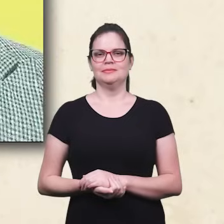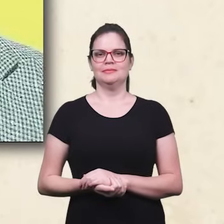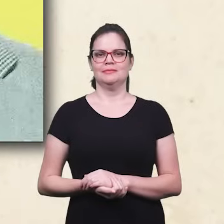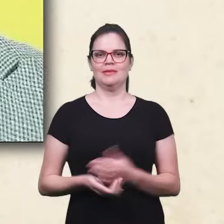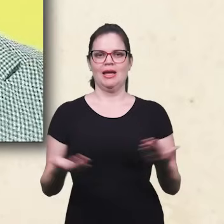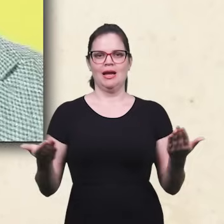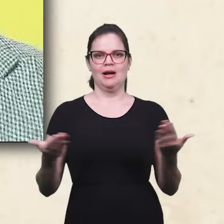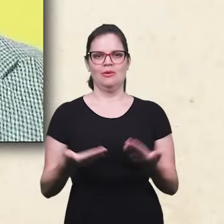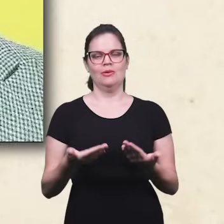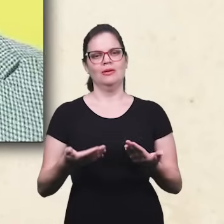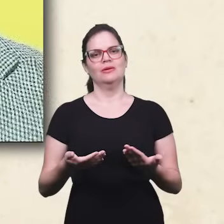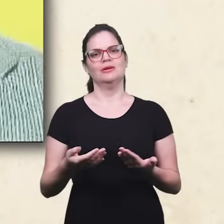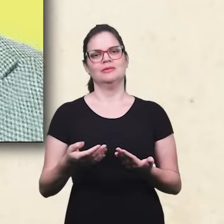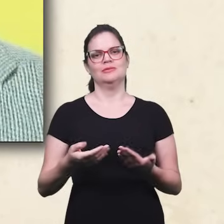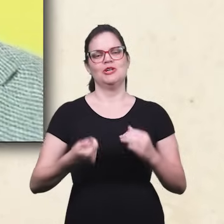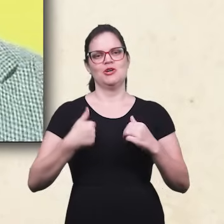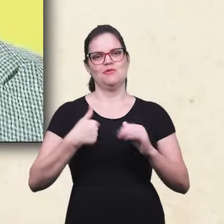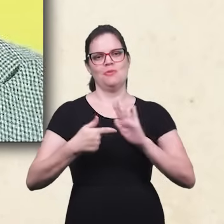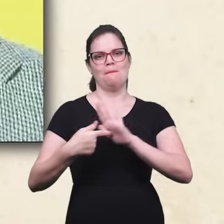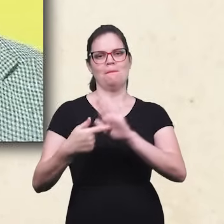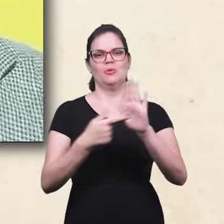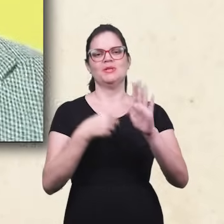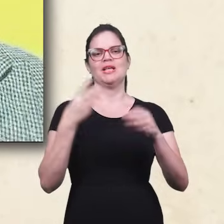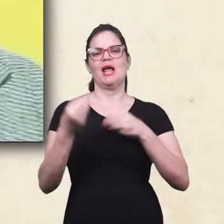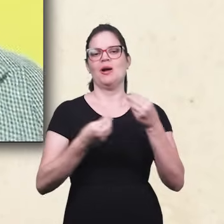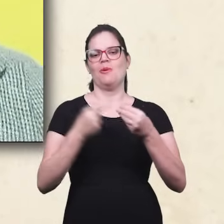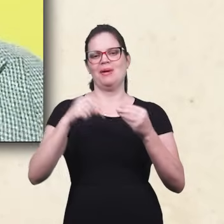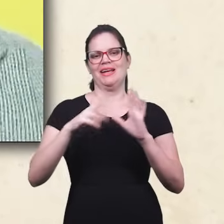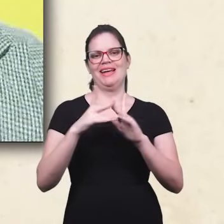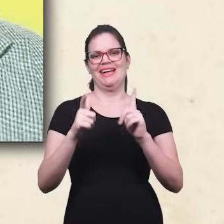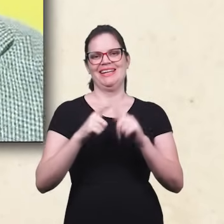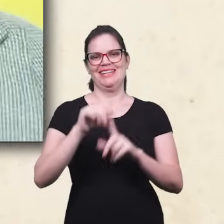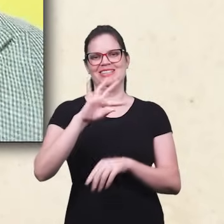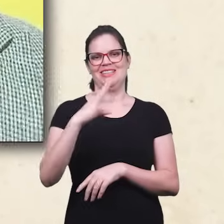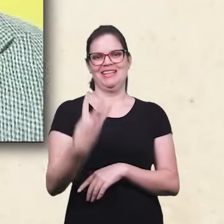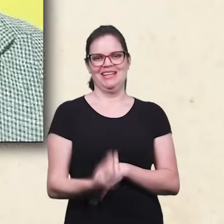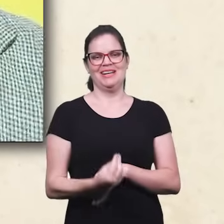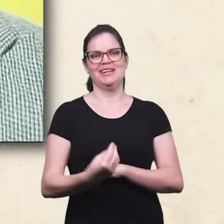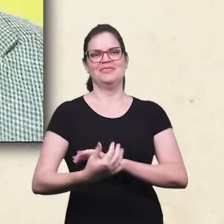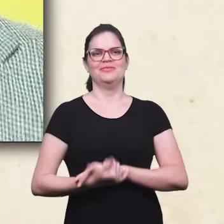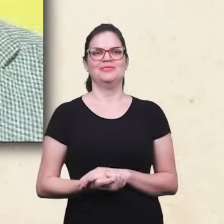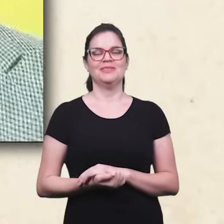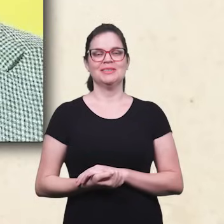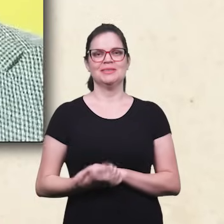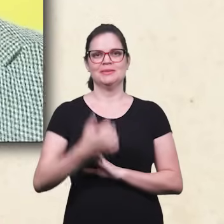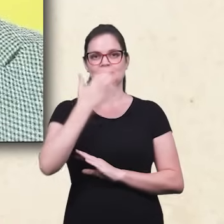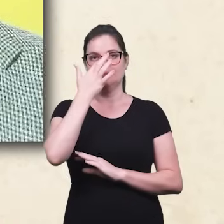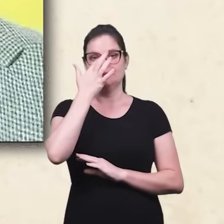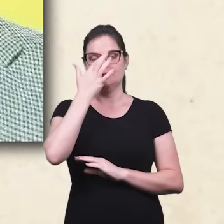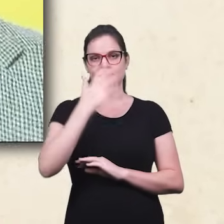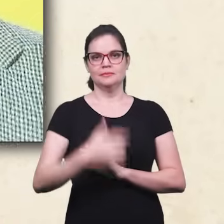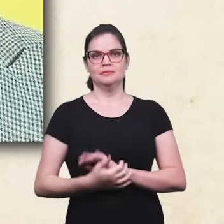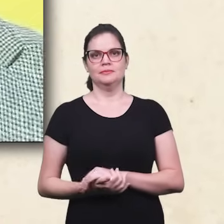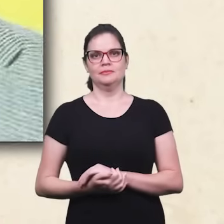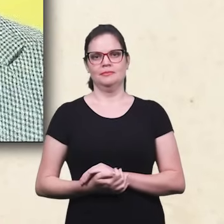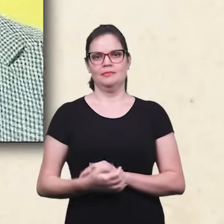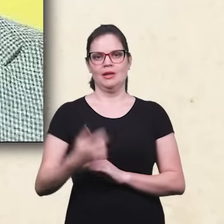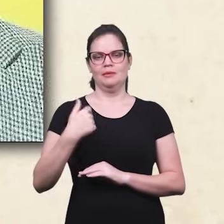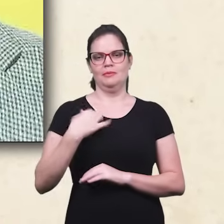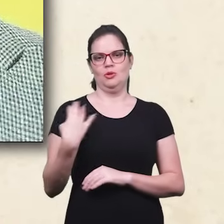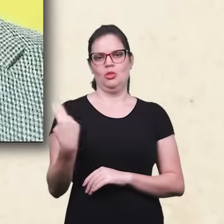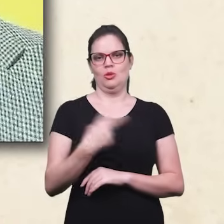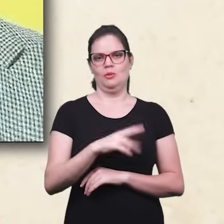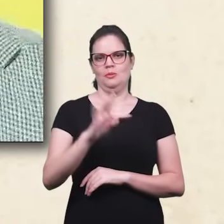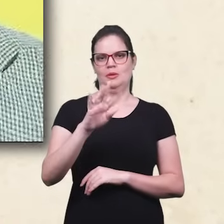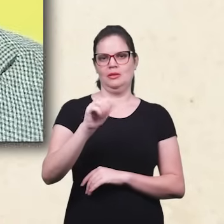quero vos apresentar a obra aqui na África. Sou o pastor Mátio Té, conhecido por